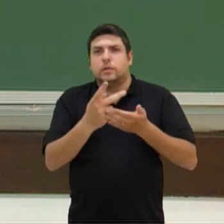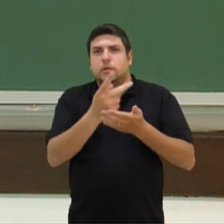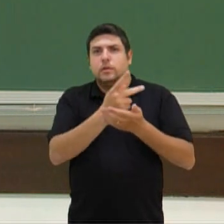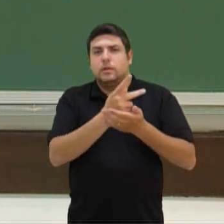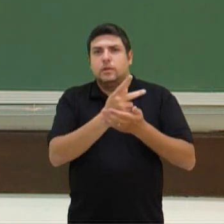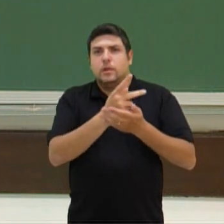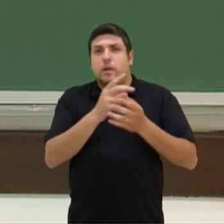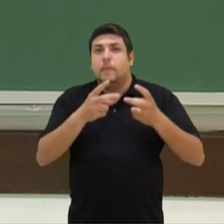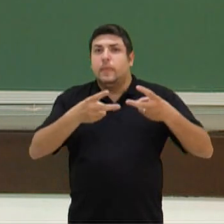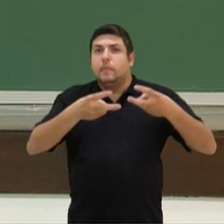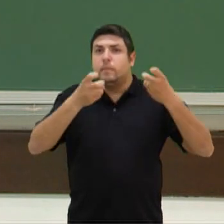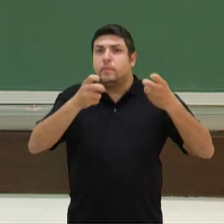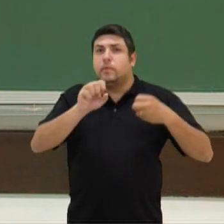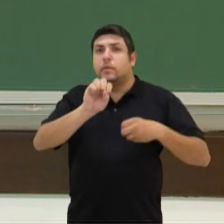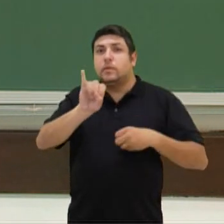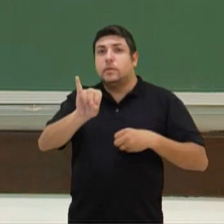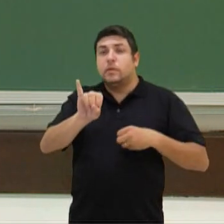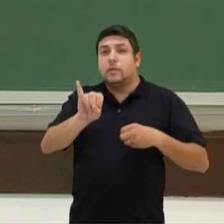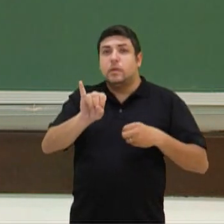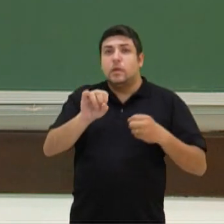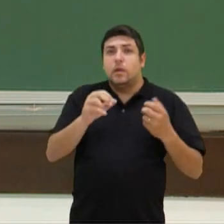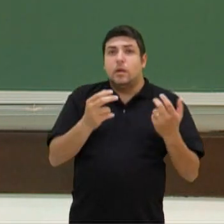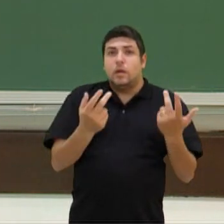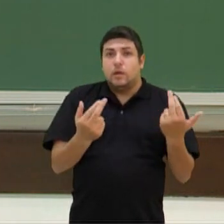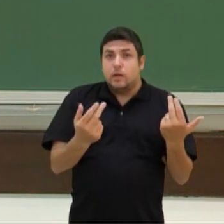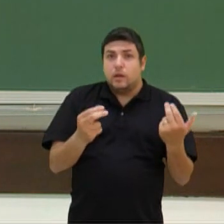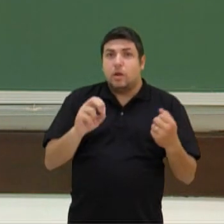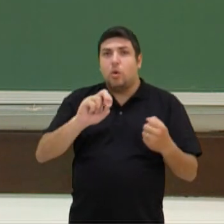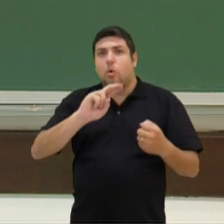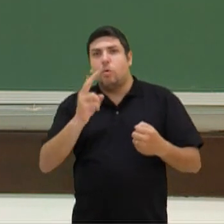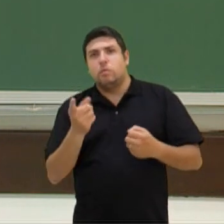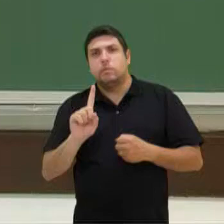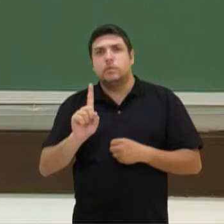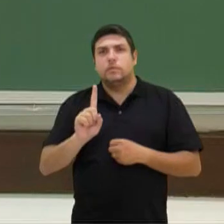vai ser formada tem simetria ou não.